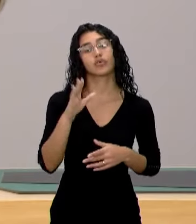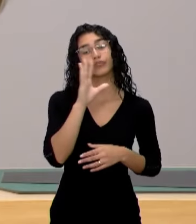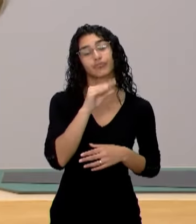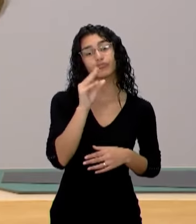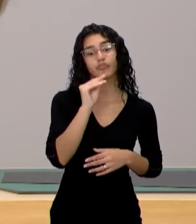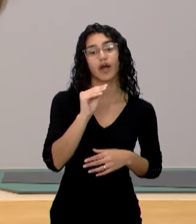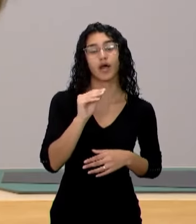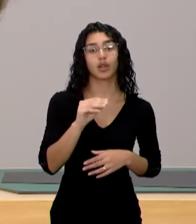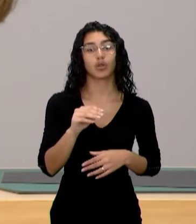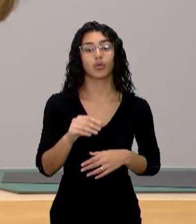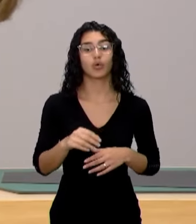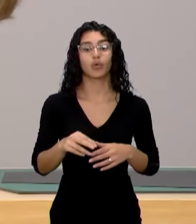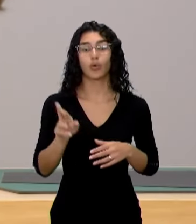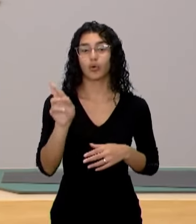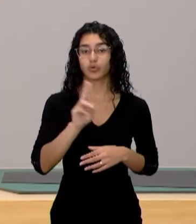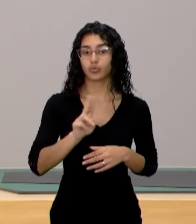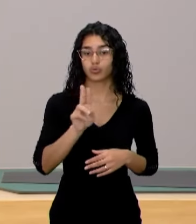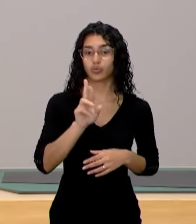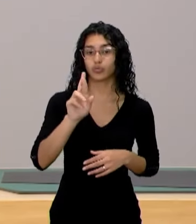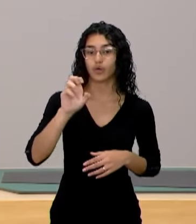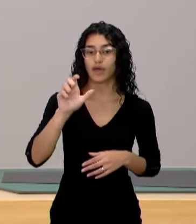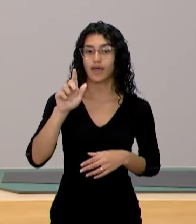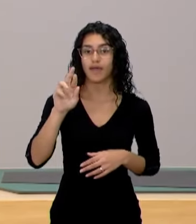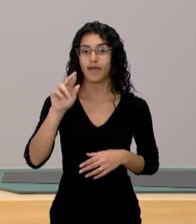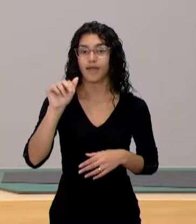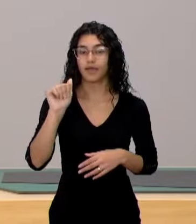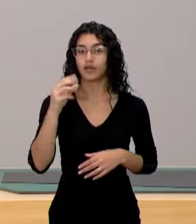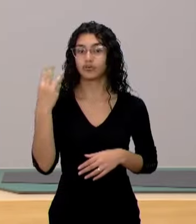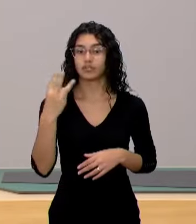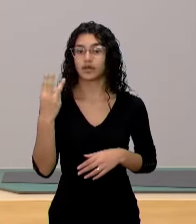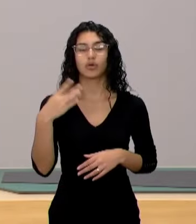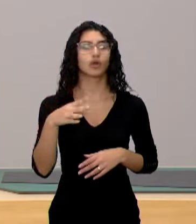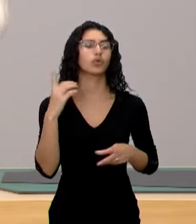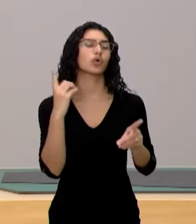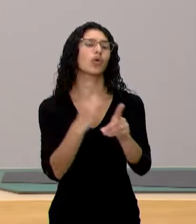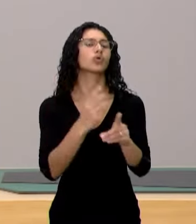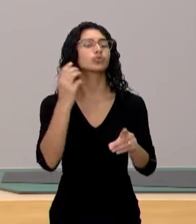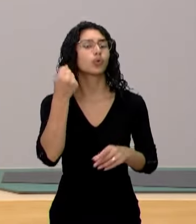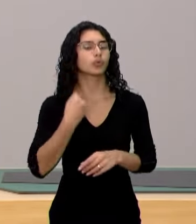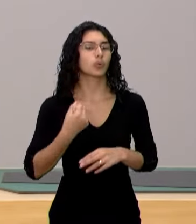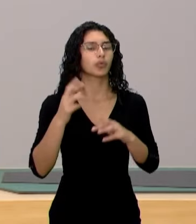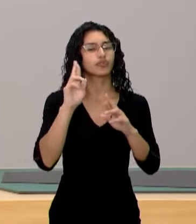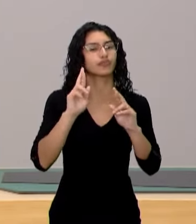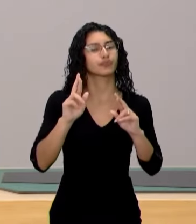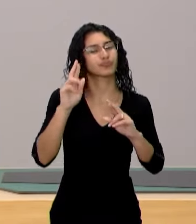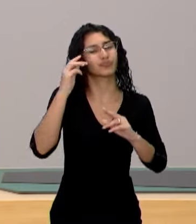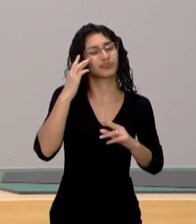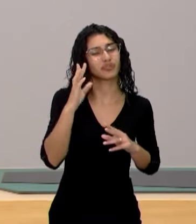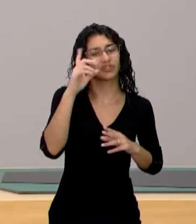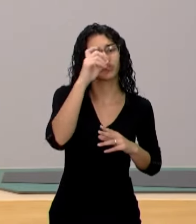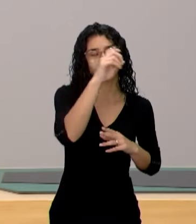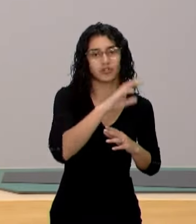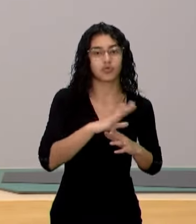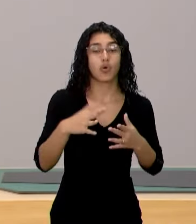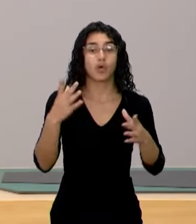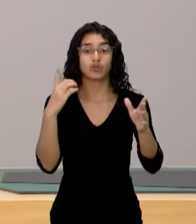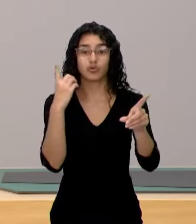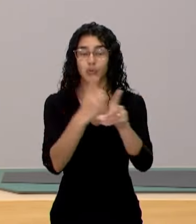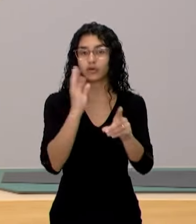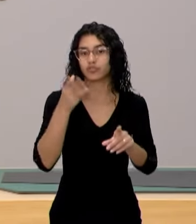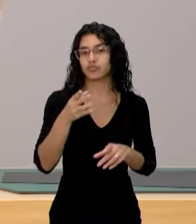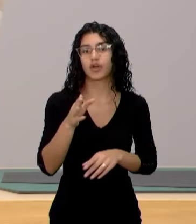alunos do nono ano que eu uso a regra de 3 quando eu não percebo o número, né, facinho de achar quantas vezes aumenta ou diminui. Quando a gente já parte